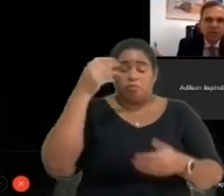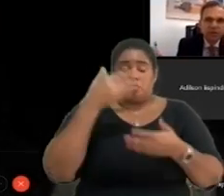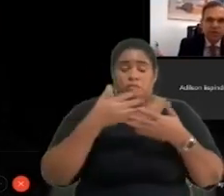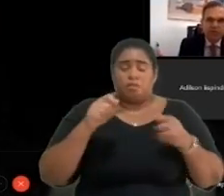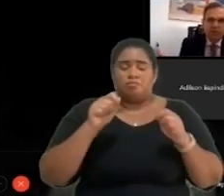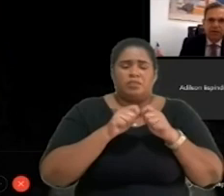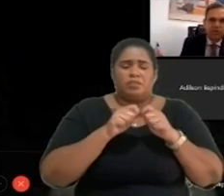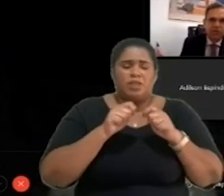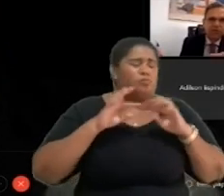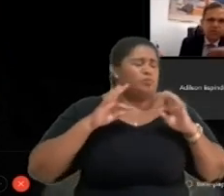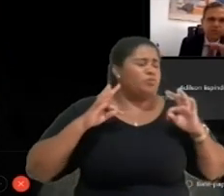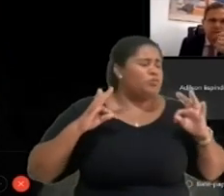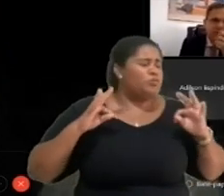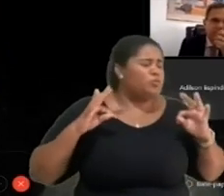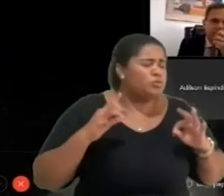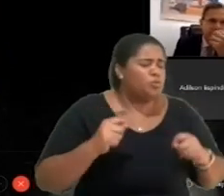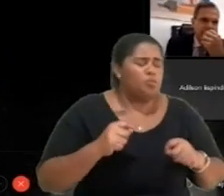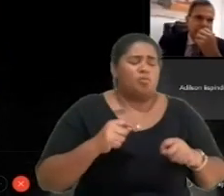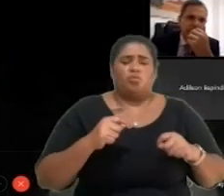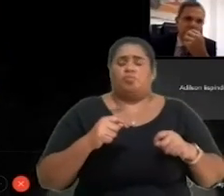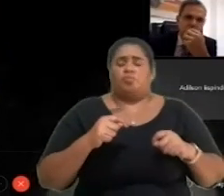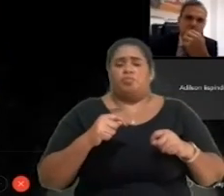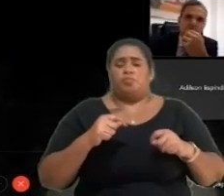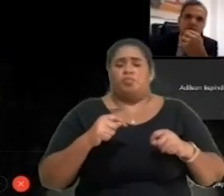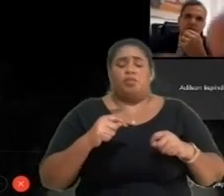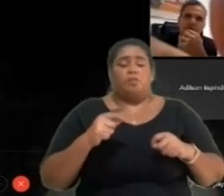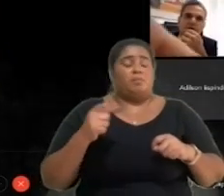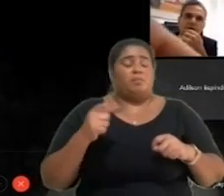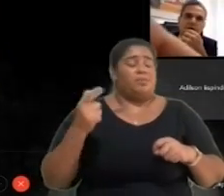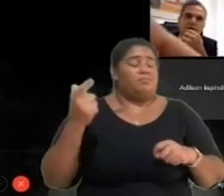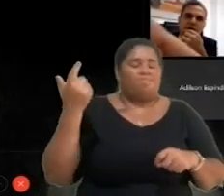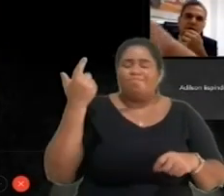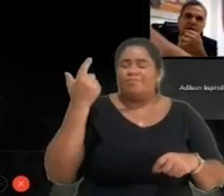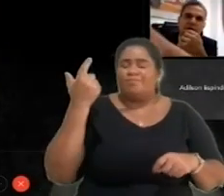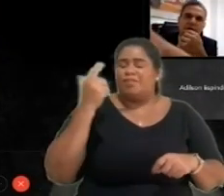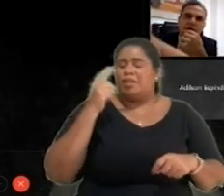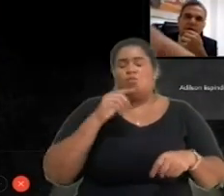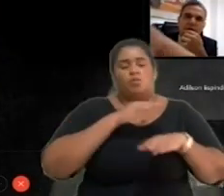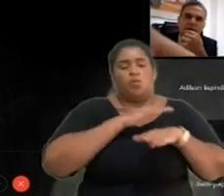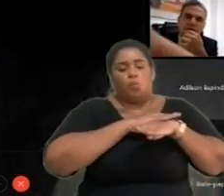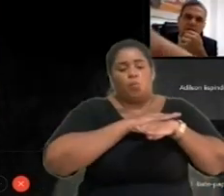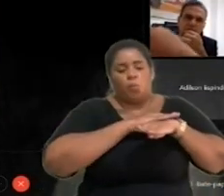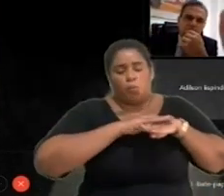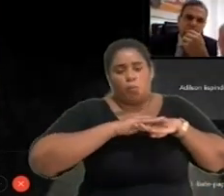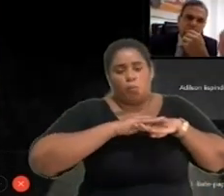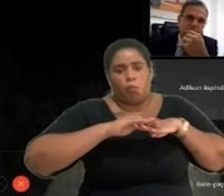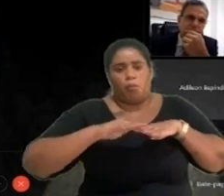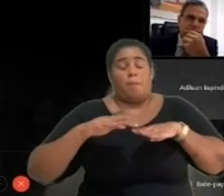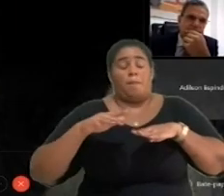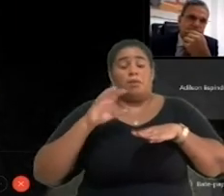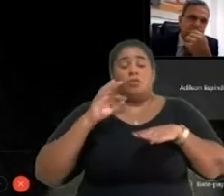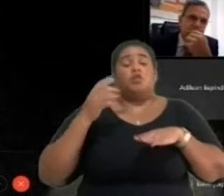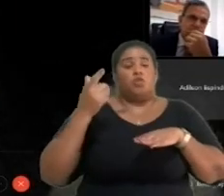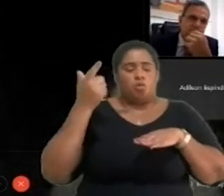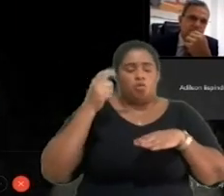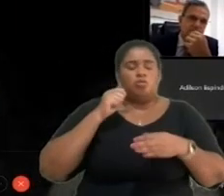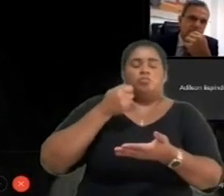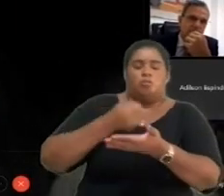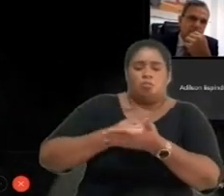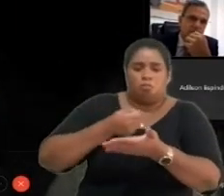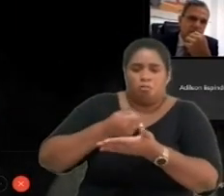cerca, né? Só não conseguimos asfaltar. Mas ainda não perdemos a esperança. Hoje, já é